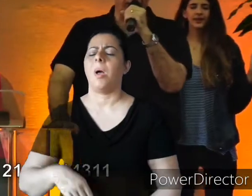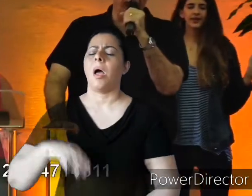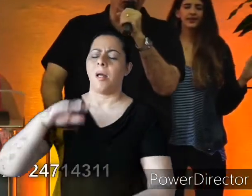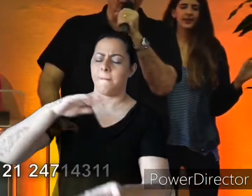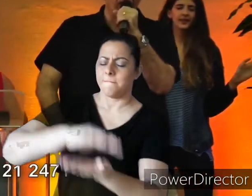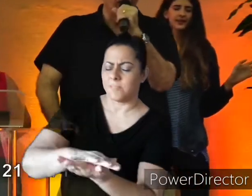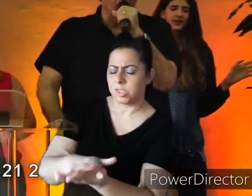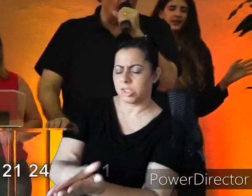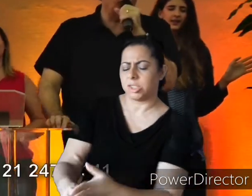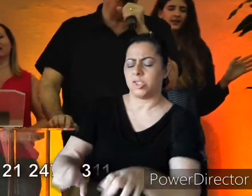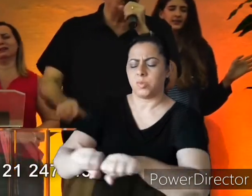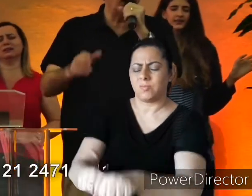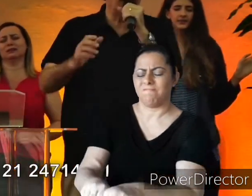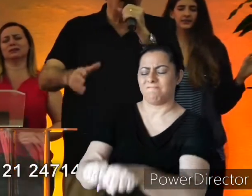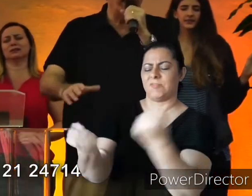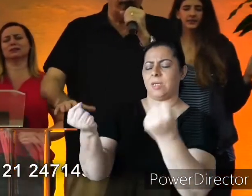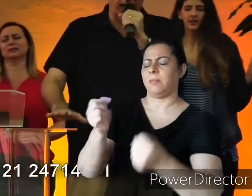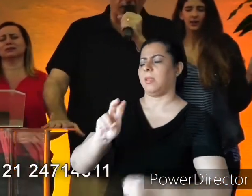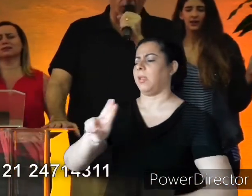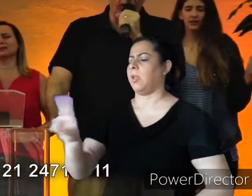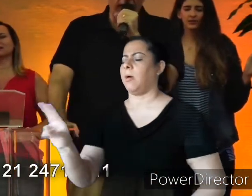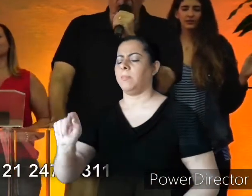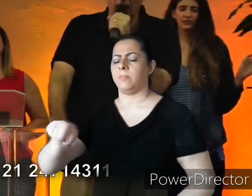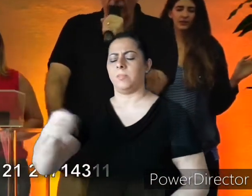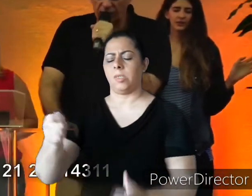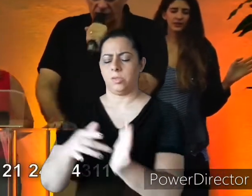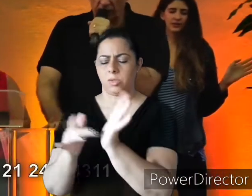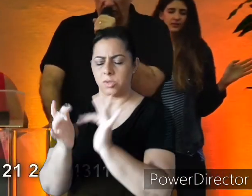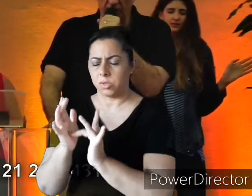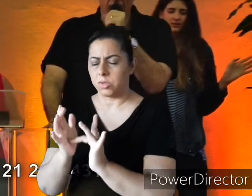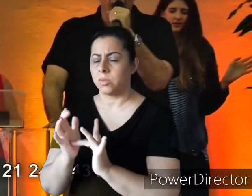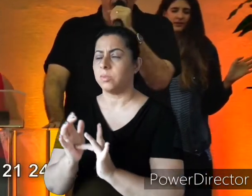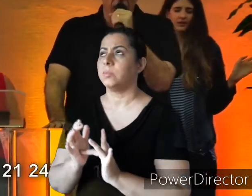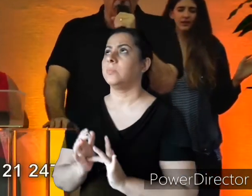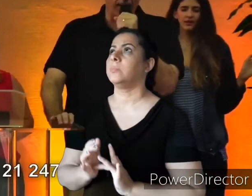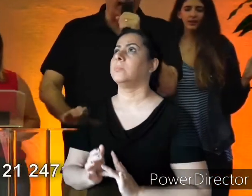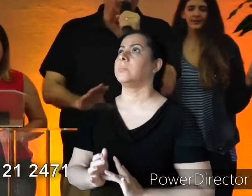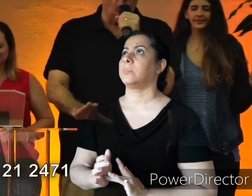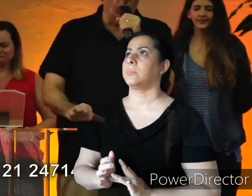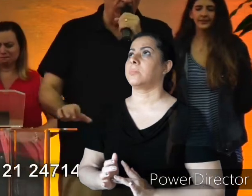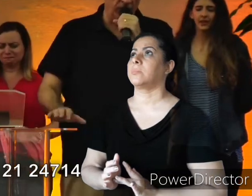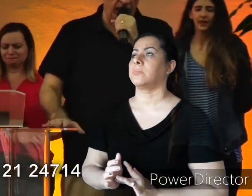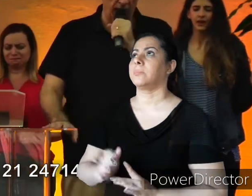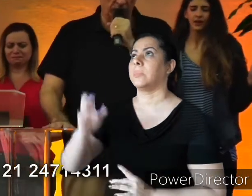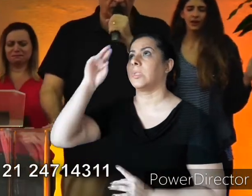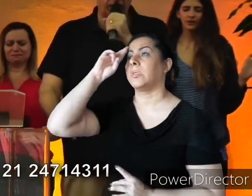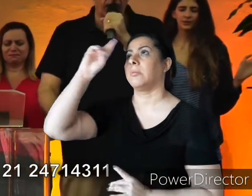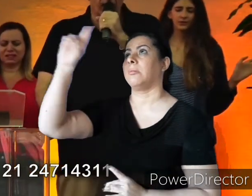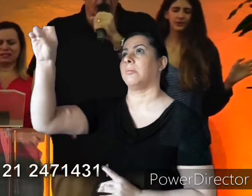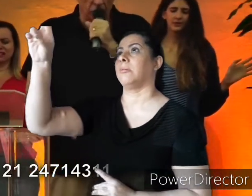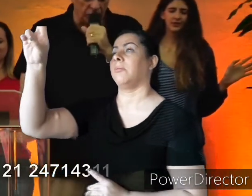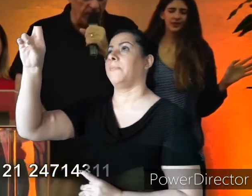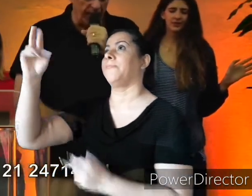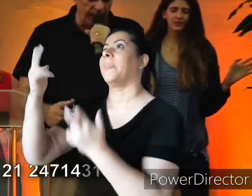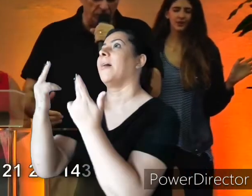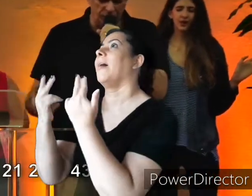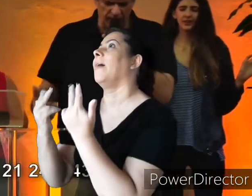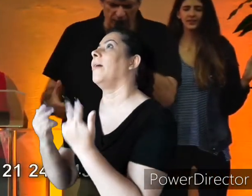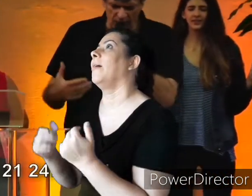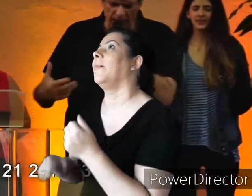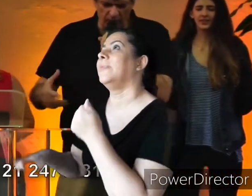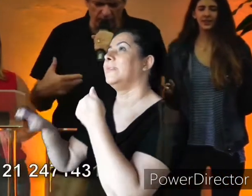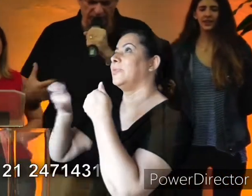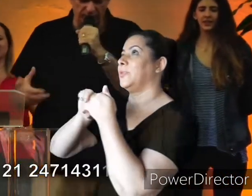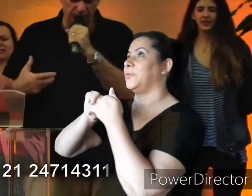como Eliseu, onde ele chegava era reconhecido e chamado homem de Deus. Que os